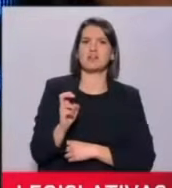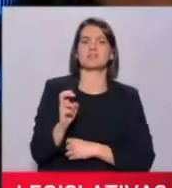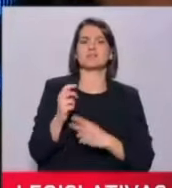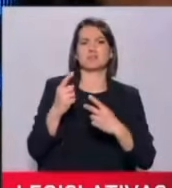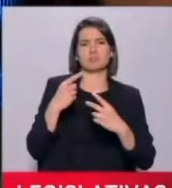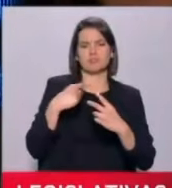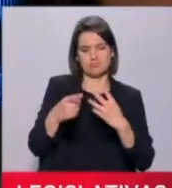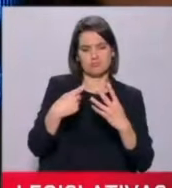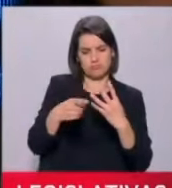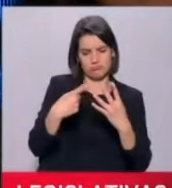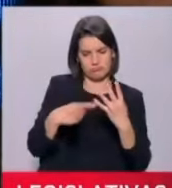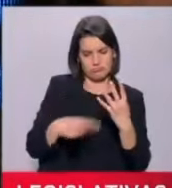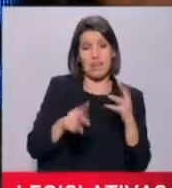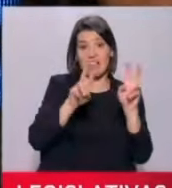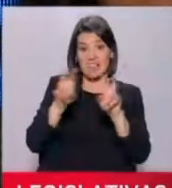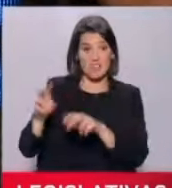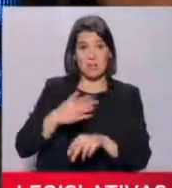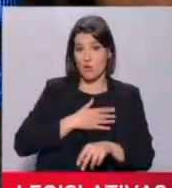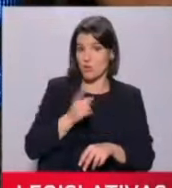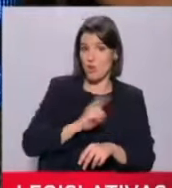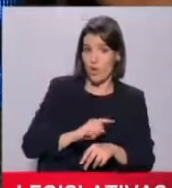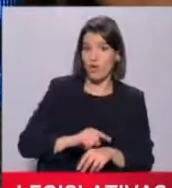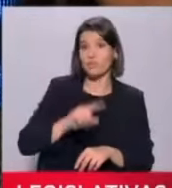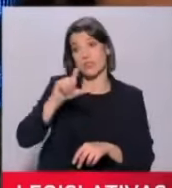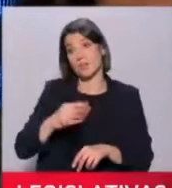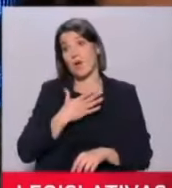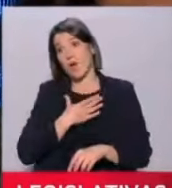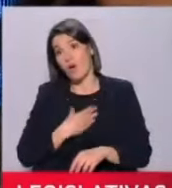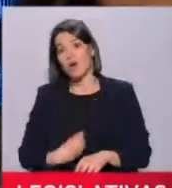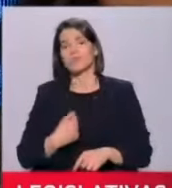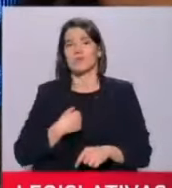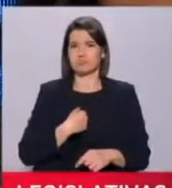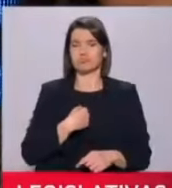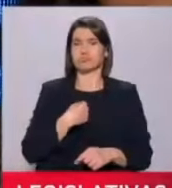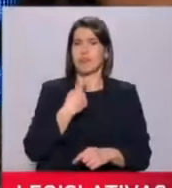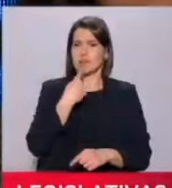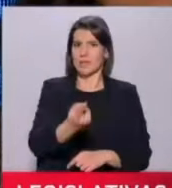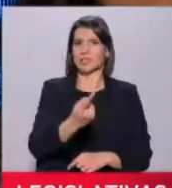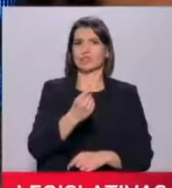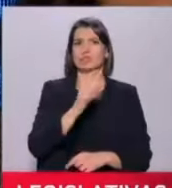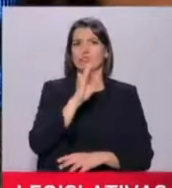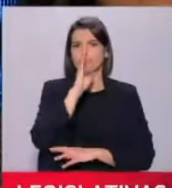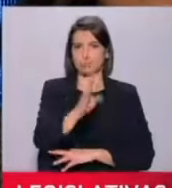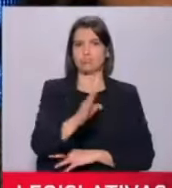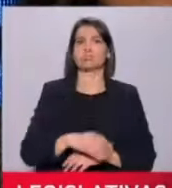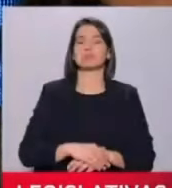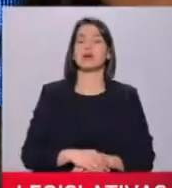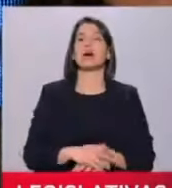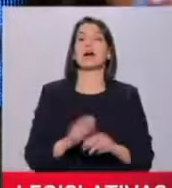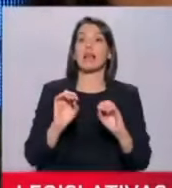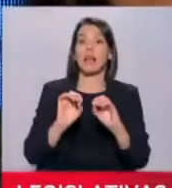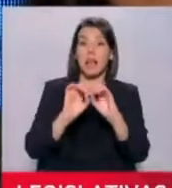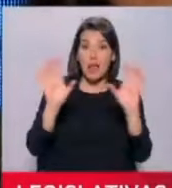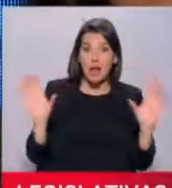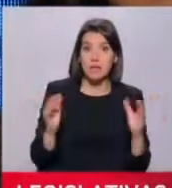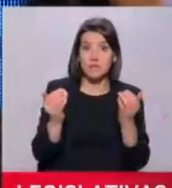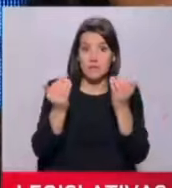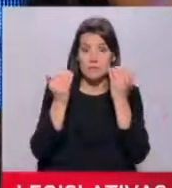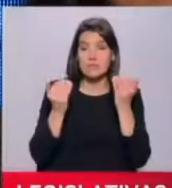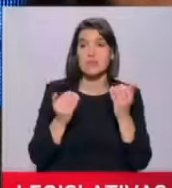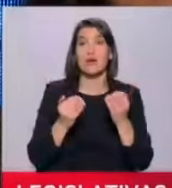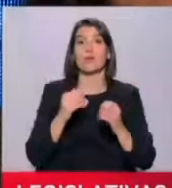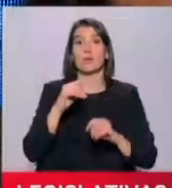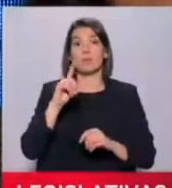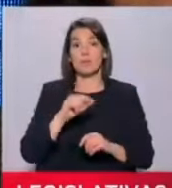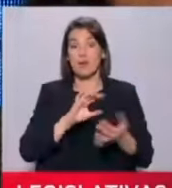naquilo que é popular e daquilo que não é popular e essa coragem essa clareza essa coerência provamos que